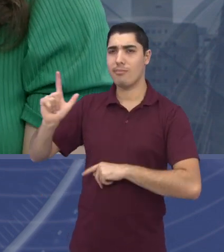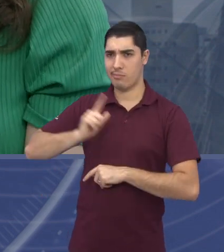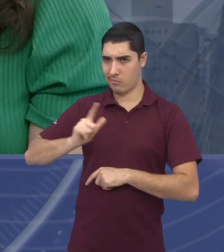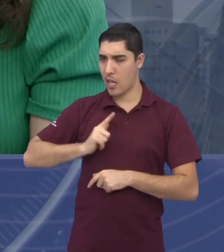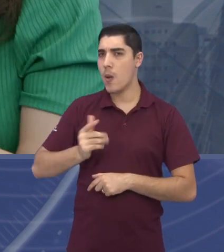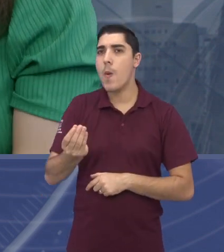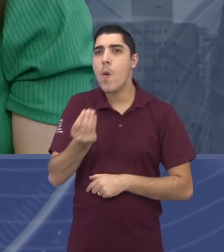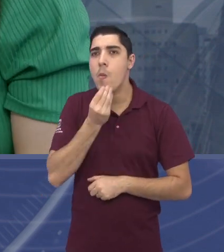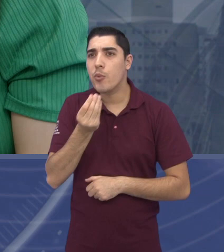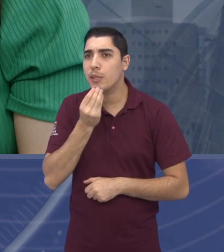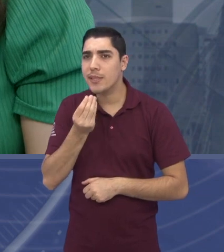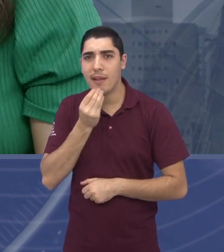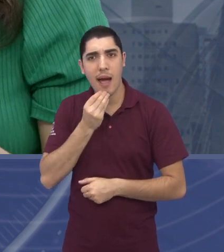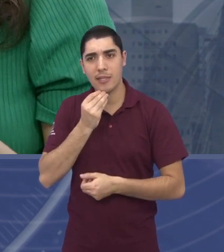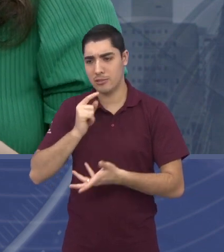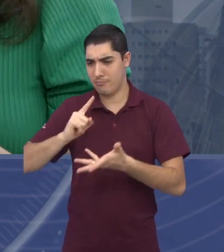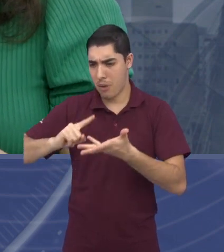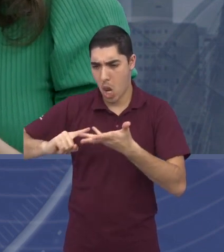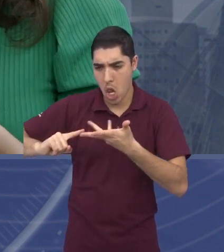bastante espaços, né,